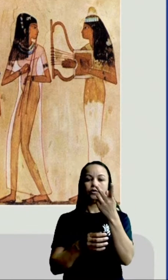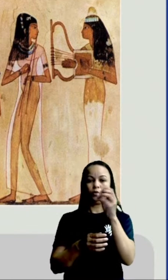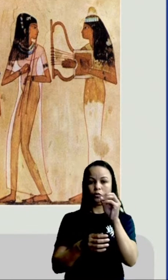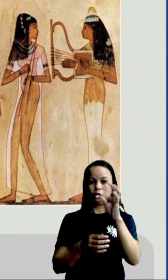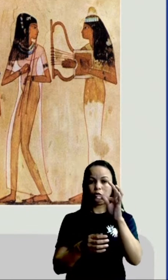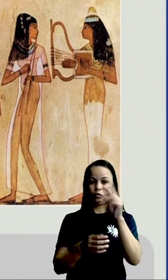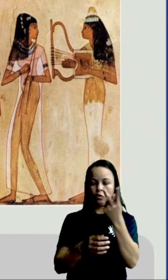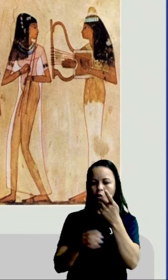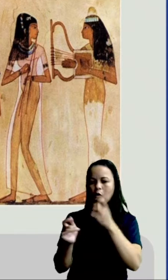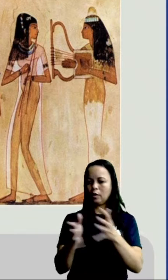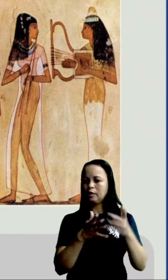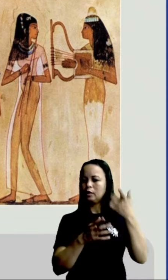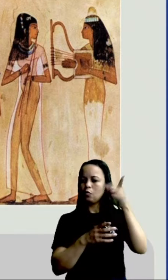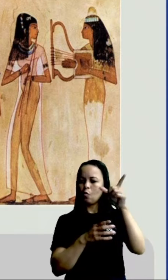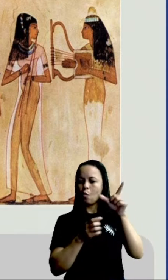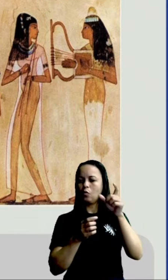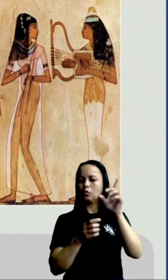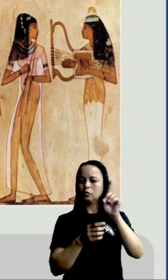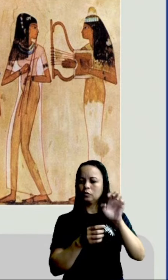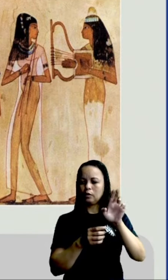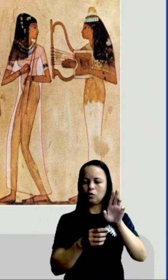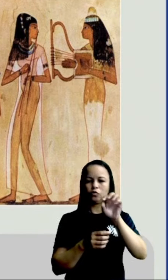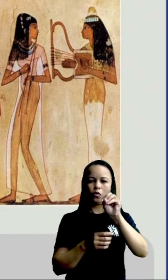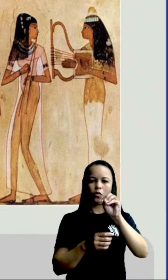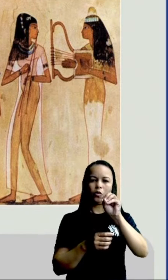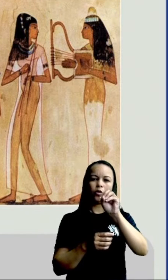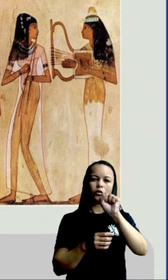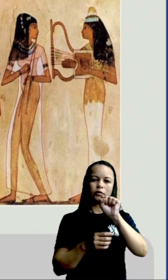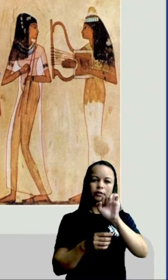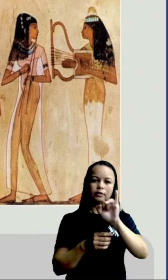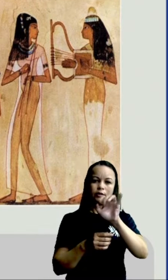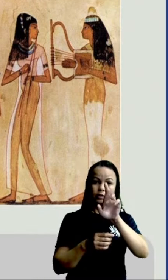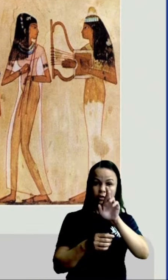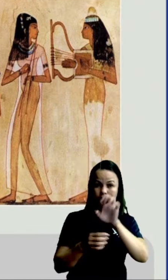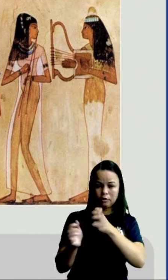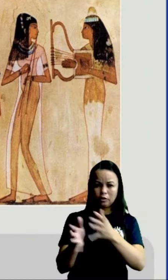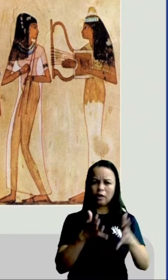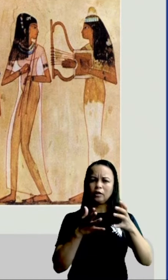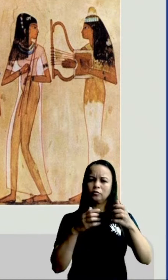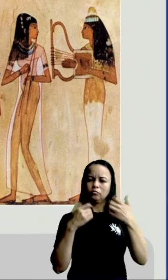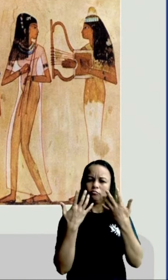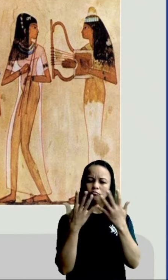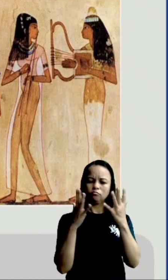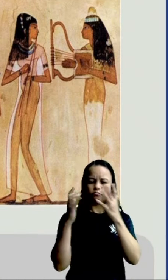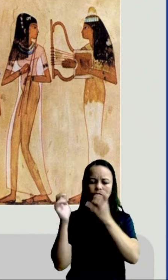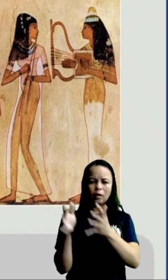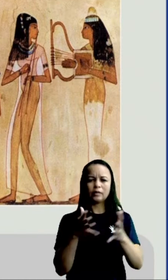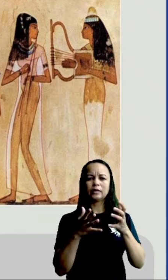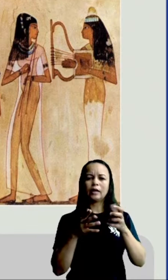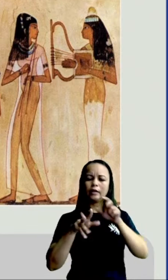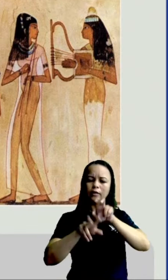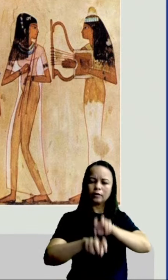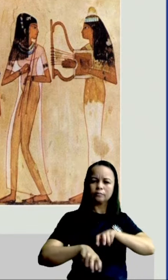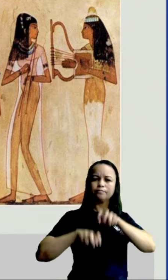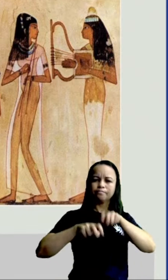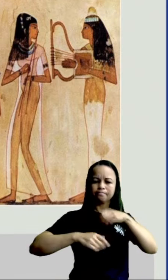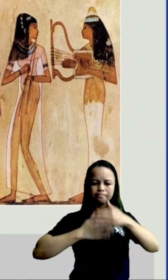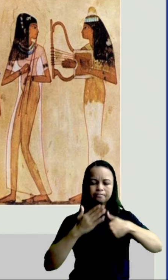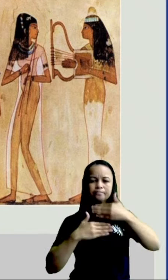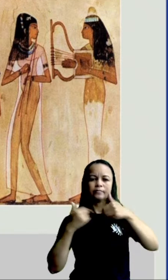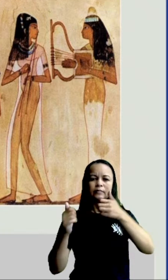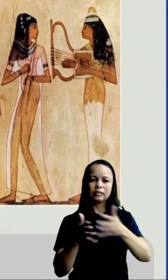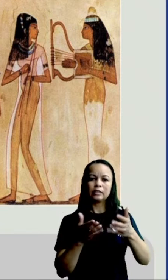mundo a música era empregada de forma a contemplar os rituais sagrados em torno das da Agricultura